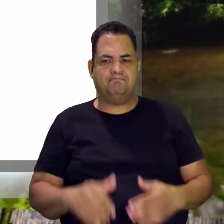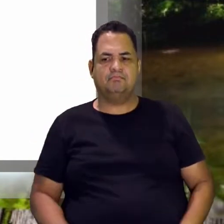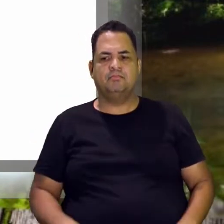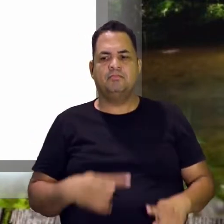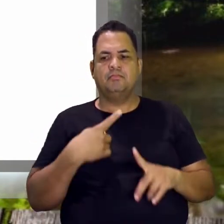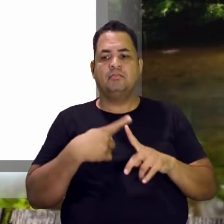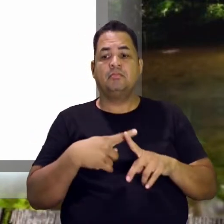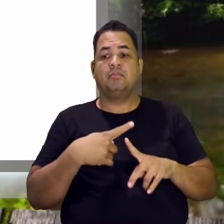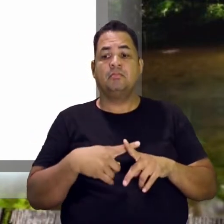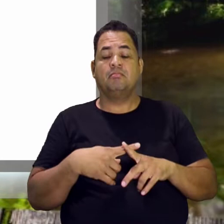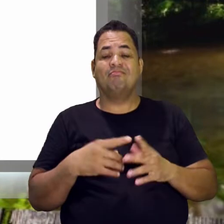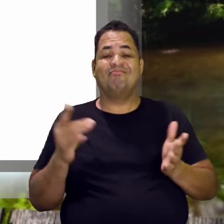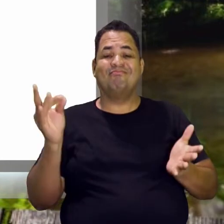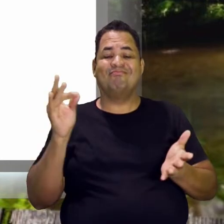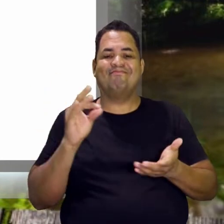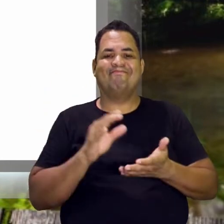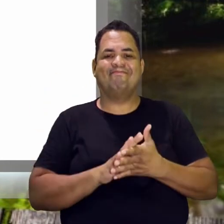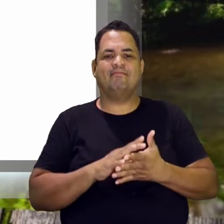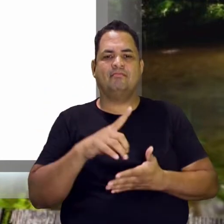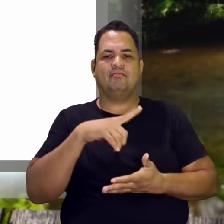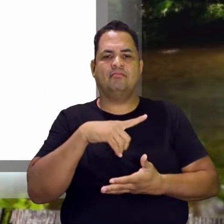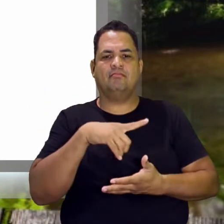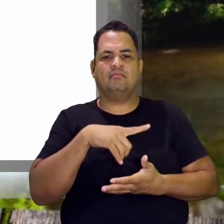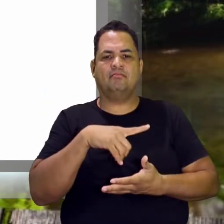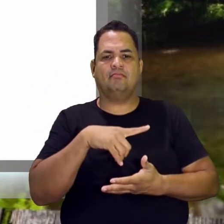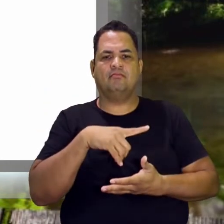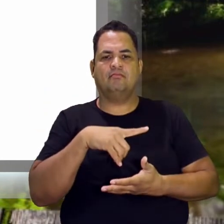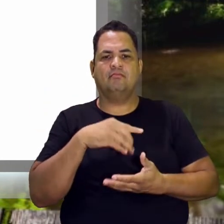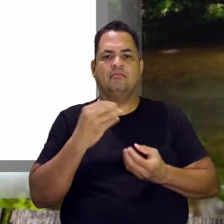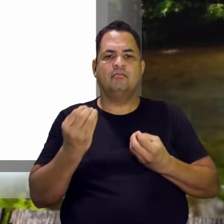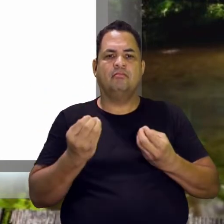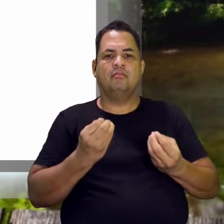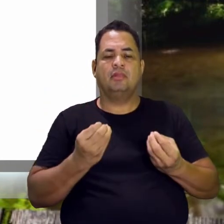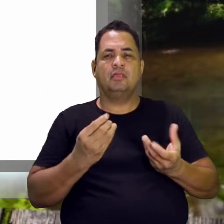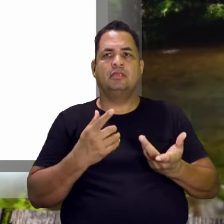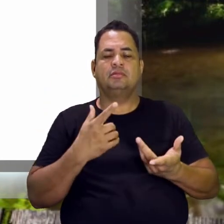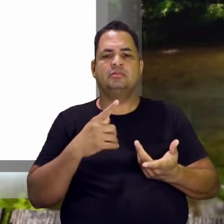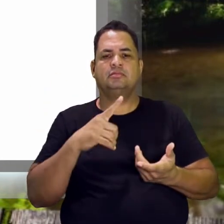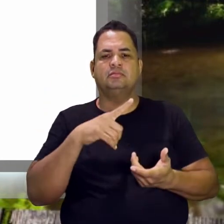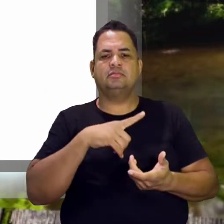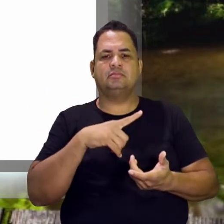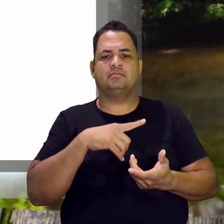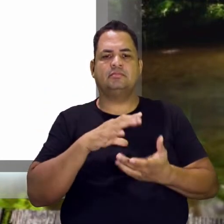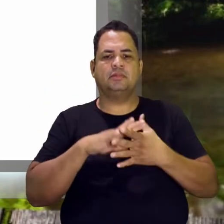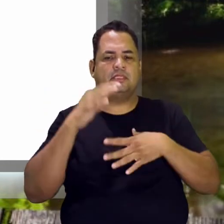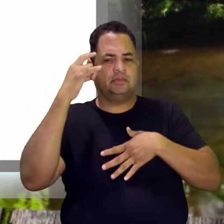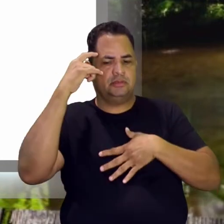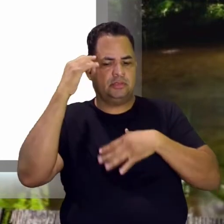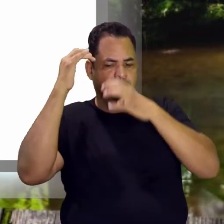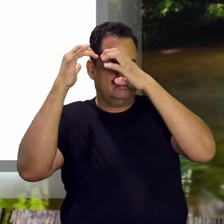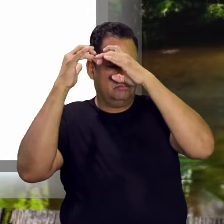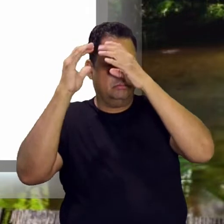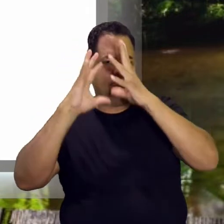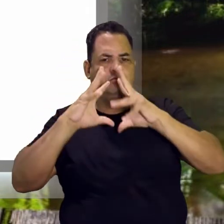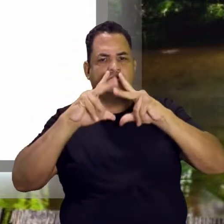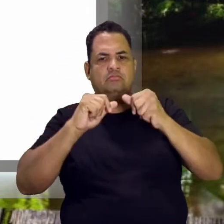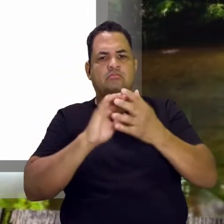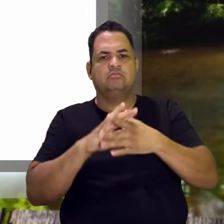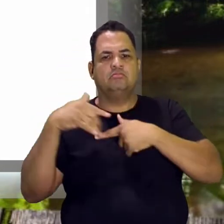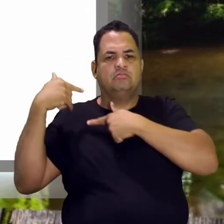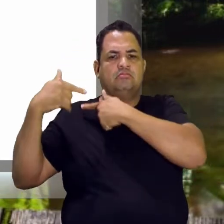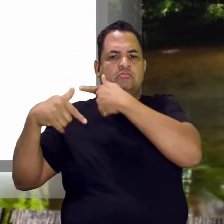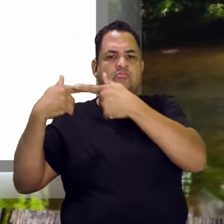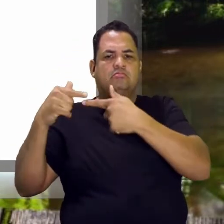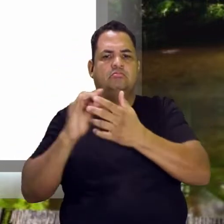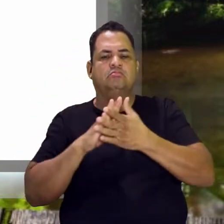Por quê? Porque já existe essa situação né, cerebral envolvendo todas essas gerações. Eles